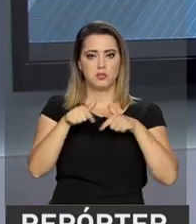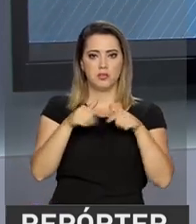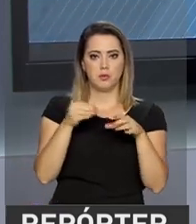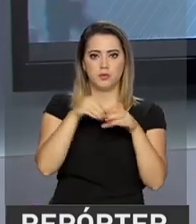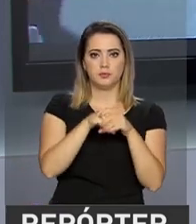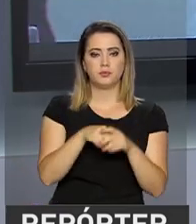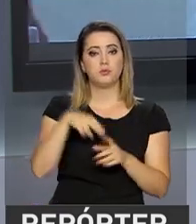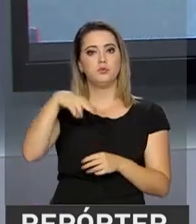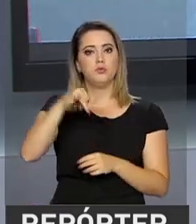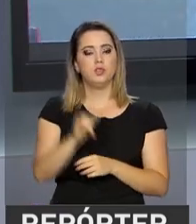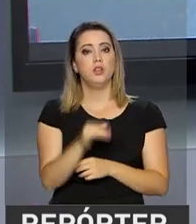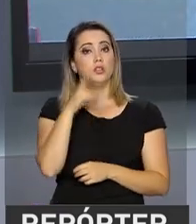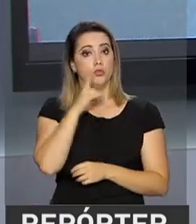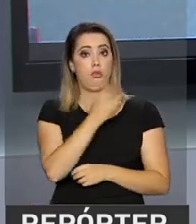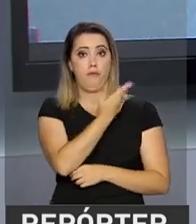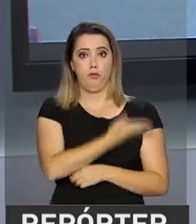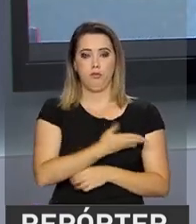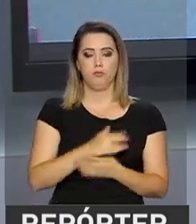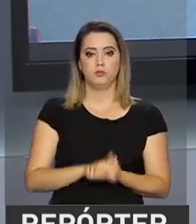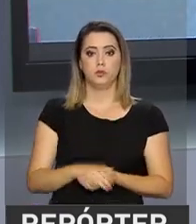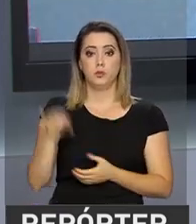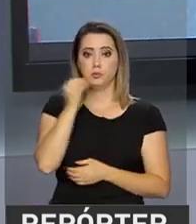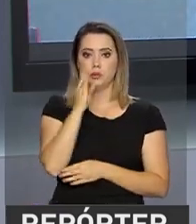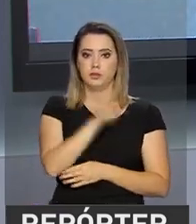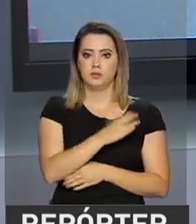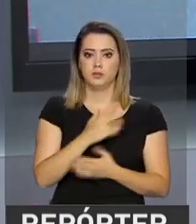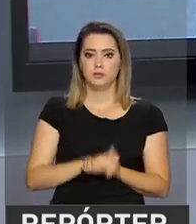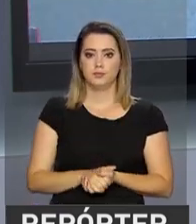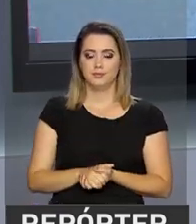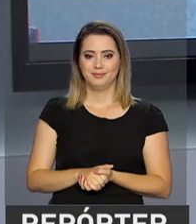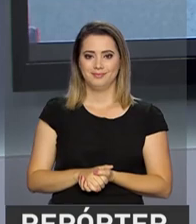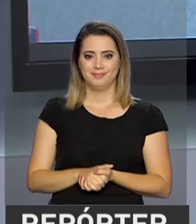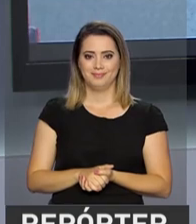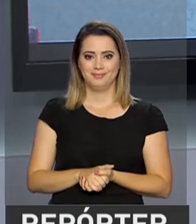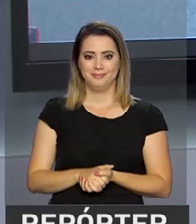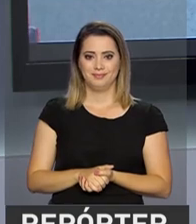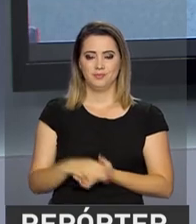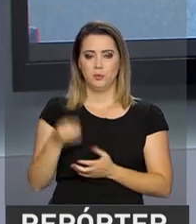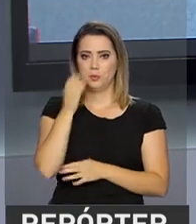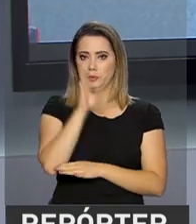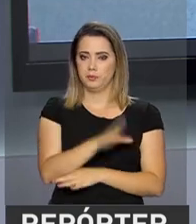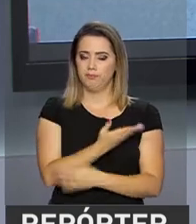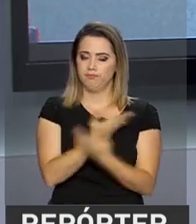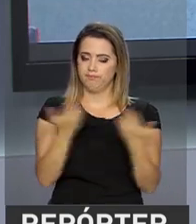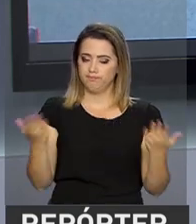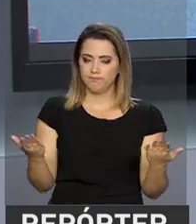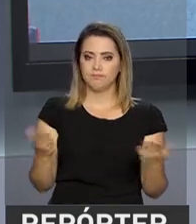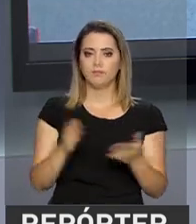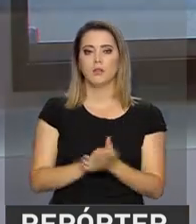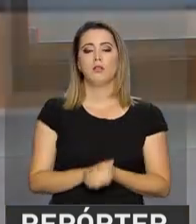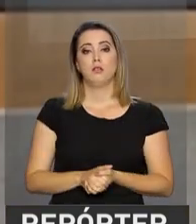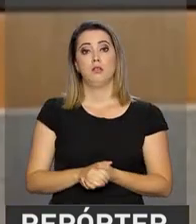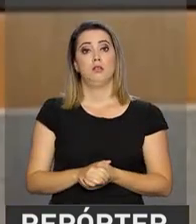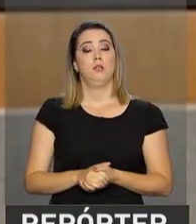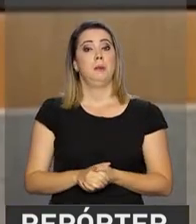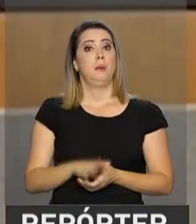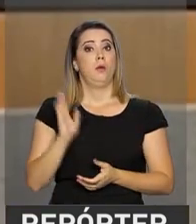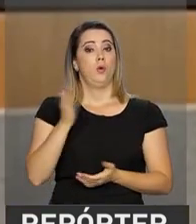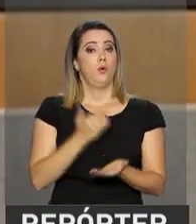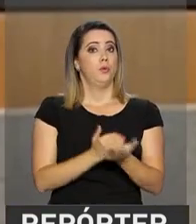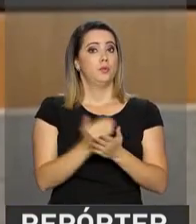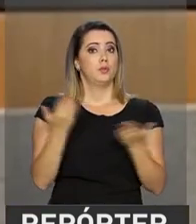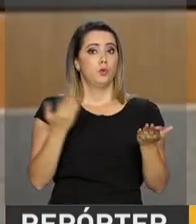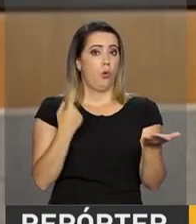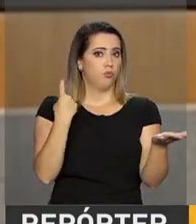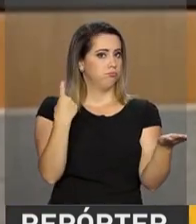boa tarde nem o que você pode adiantar pra gente boa tarde thaíssa boa tarde a todos olha aí começou hoje